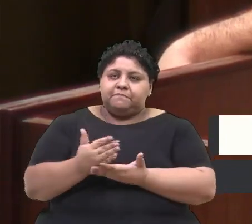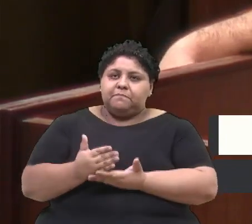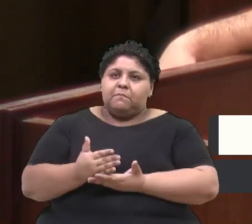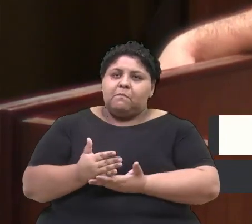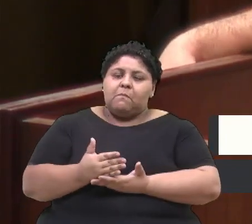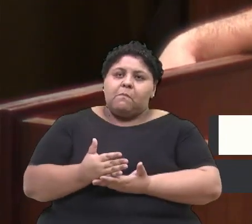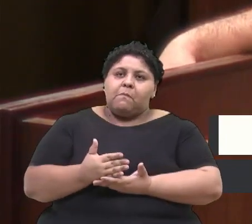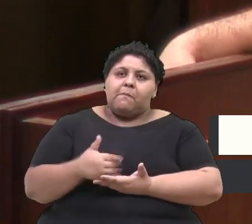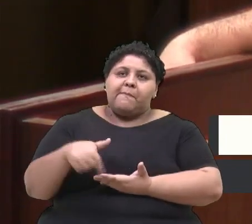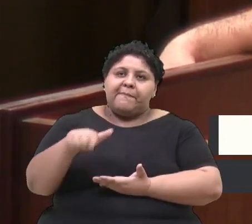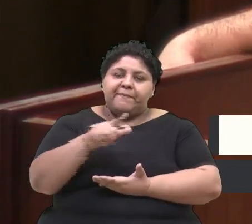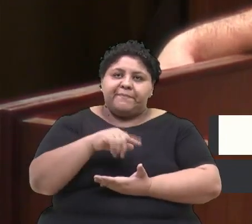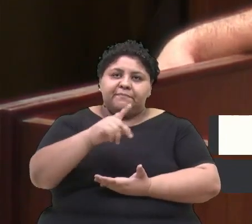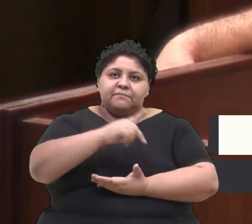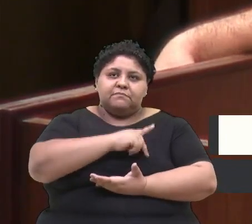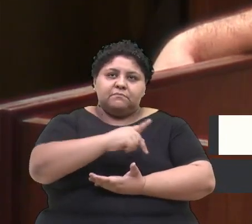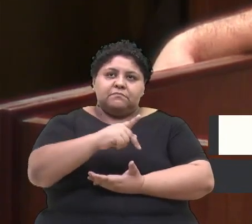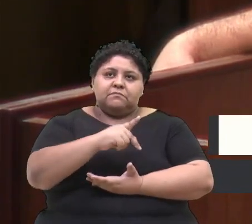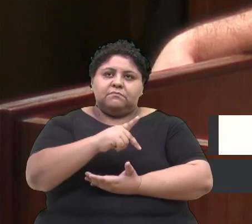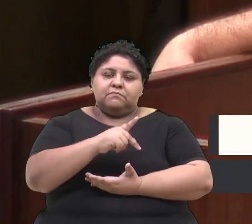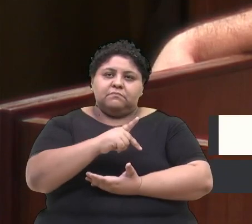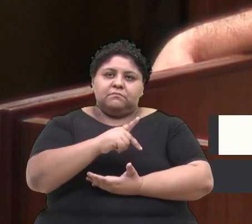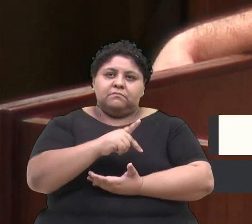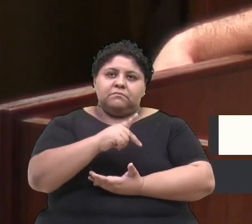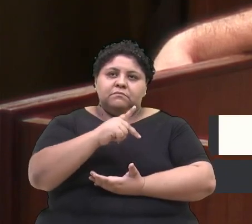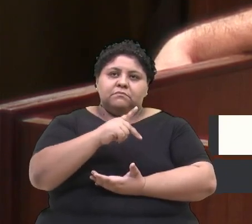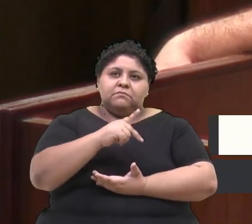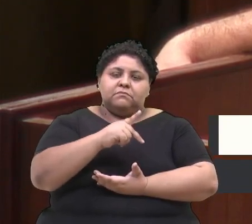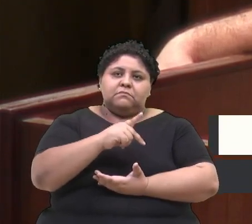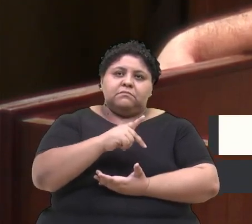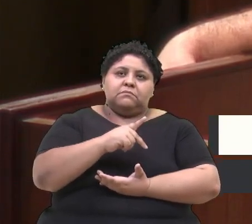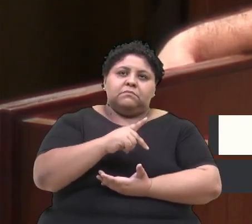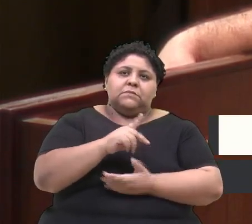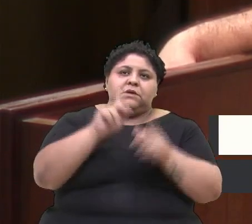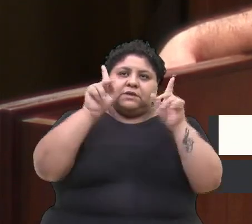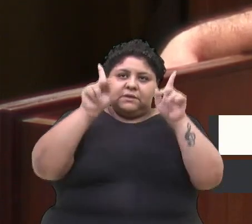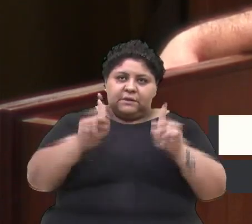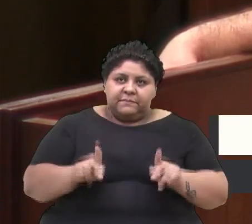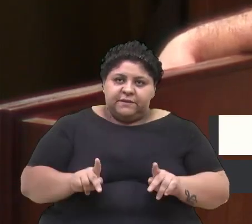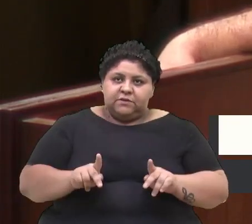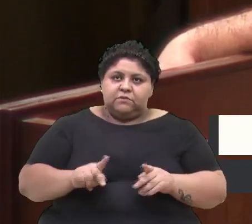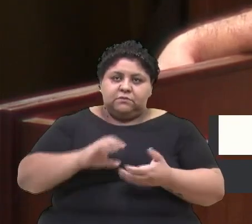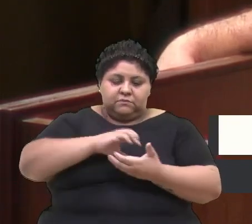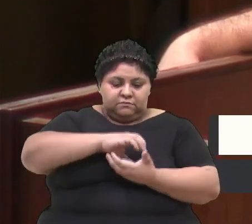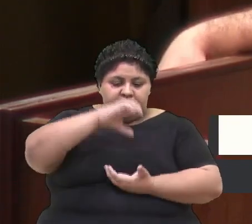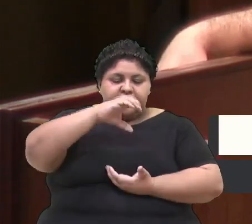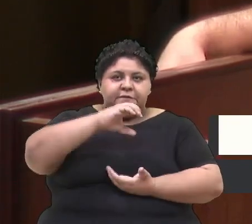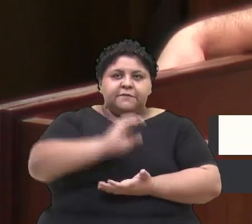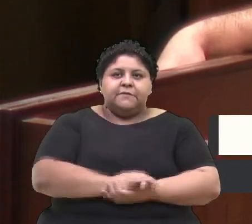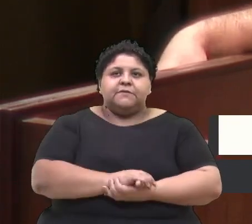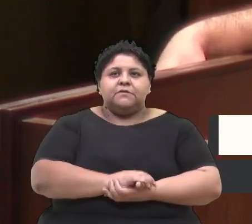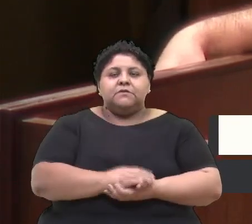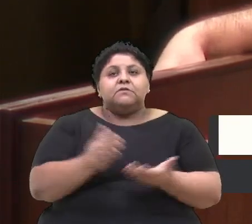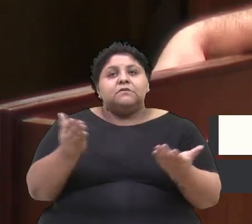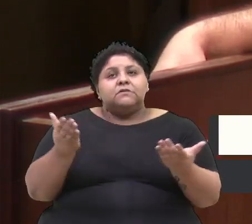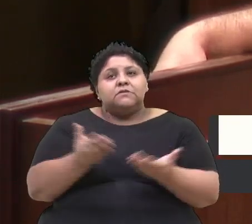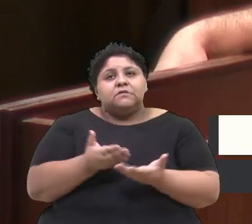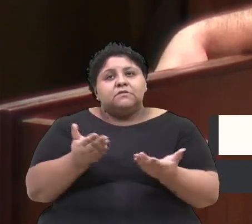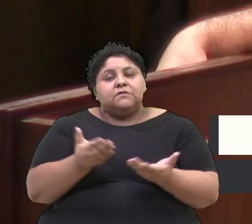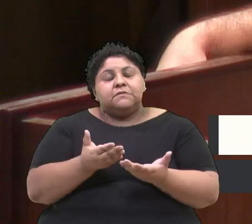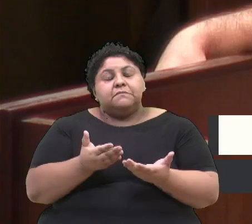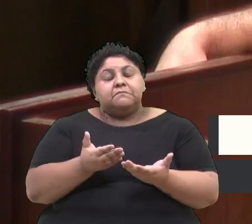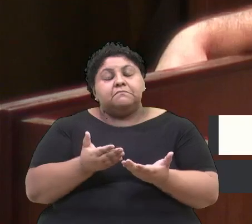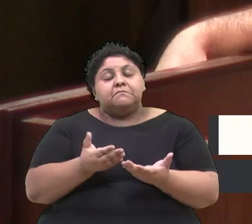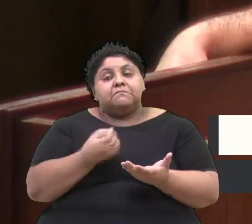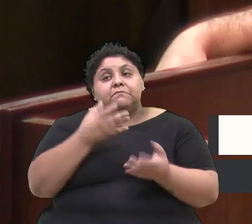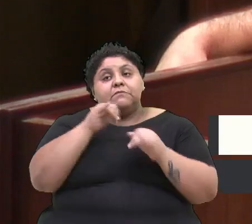novamente a presidência da Comissão da Pessoa Idosa, a vereadora Marisol. E já com uma boa notícia.